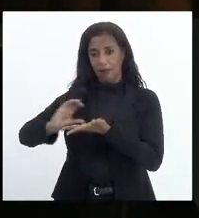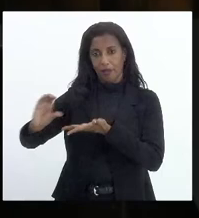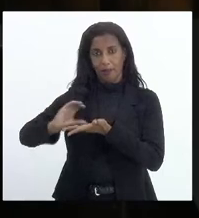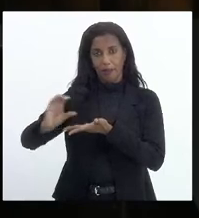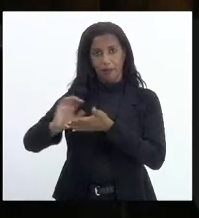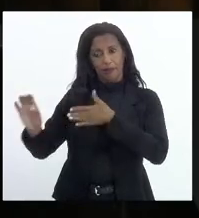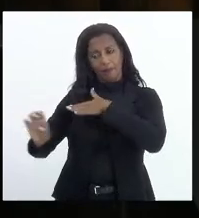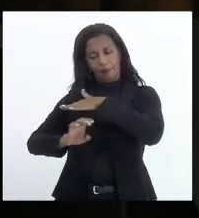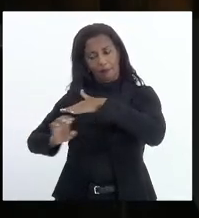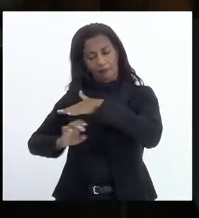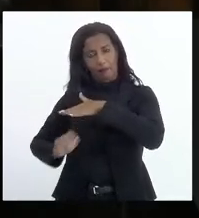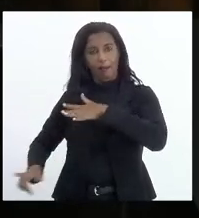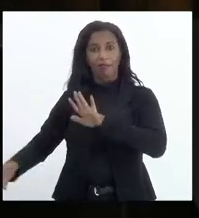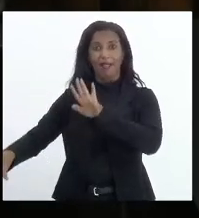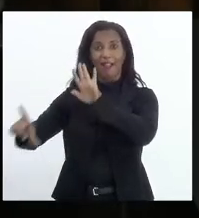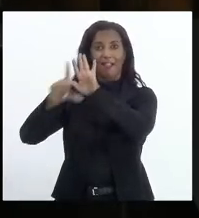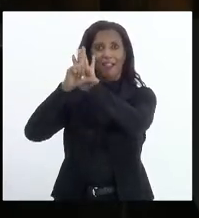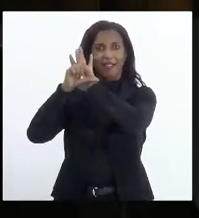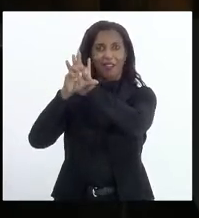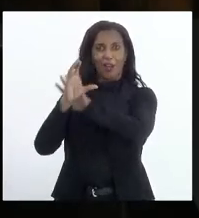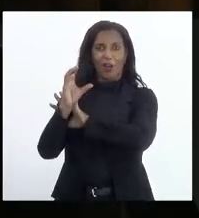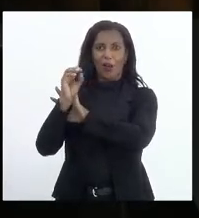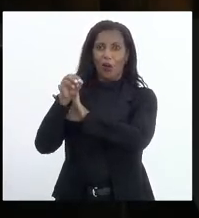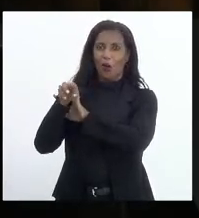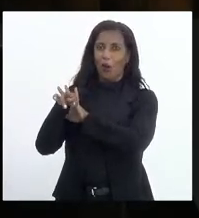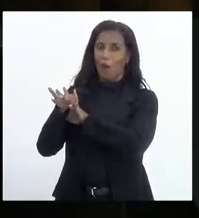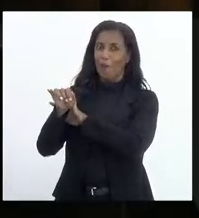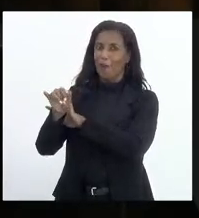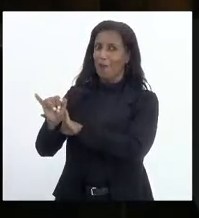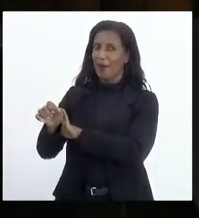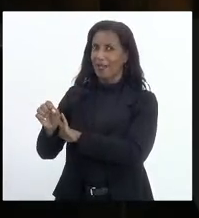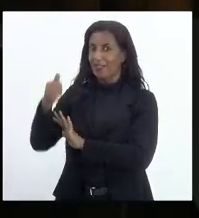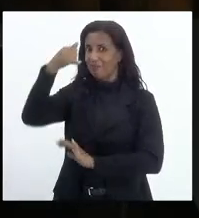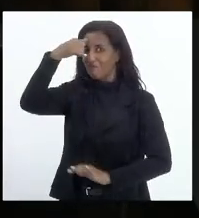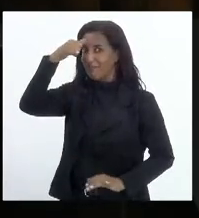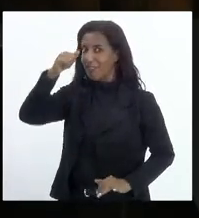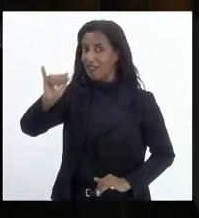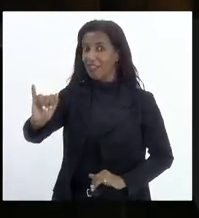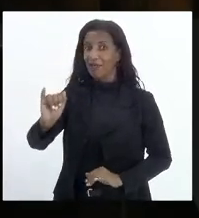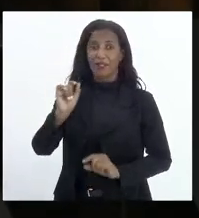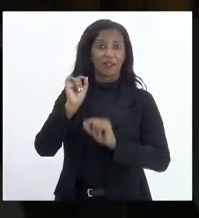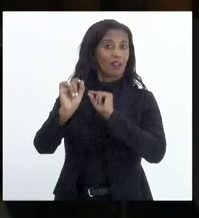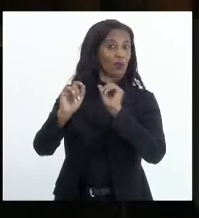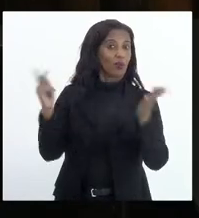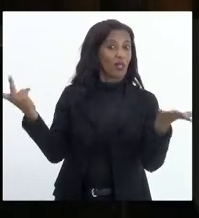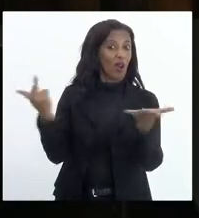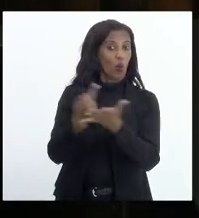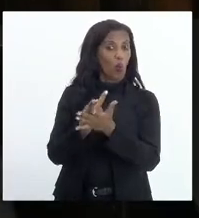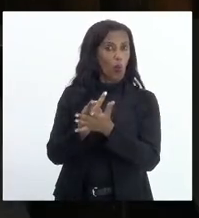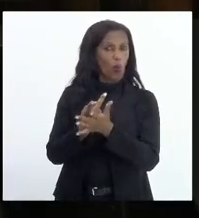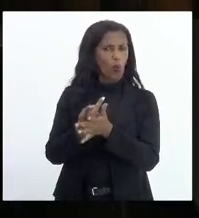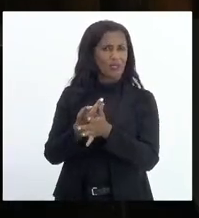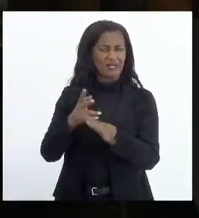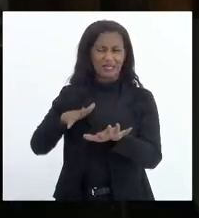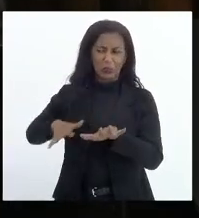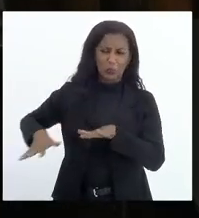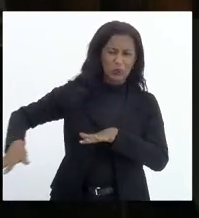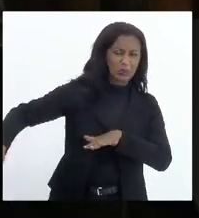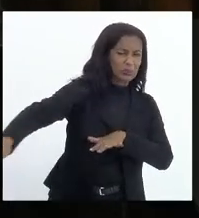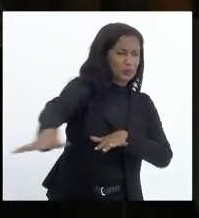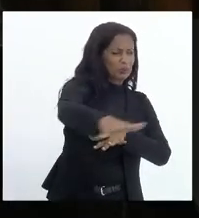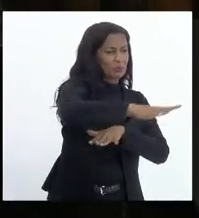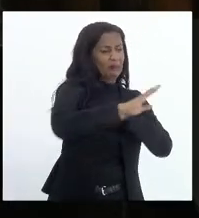das leis que comprasse por exatamente evitar o que aconteceu em dezenas de grandes